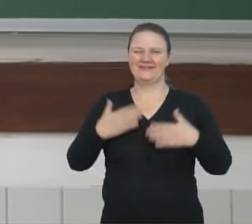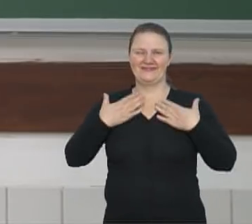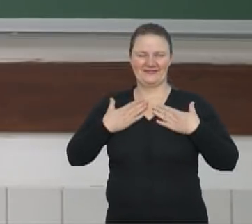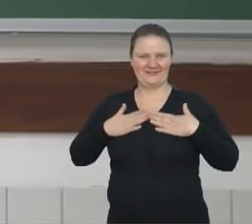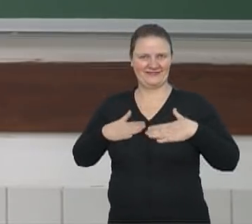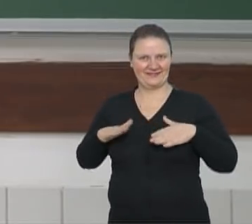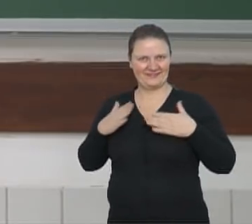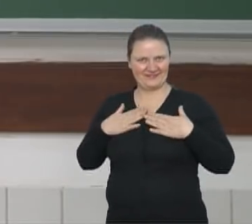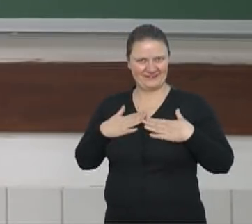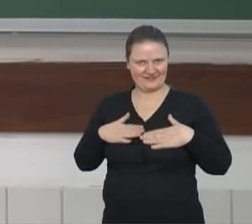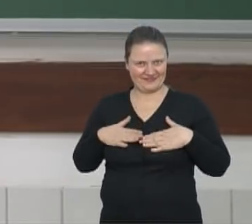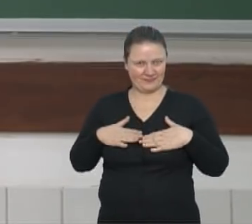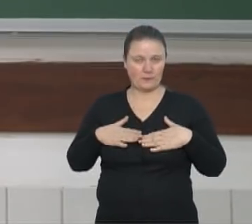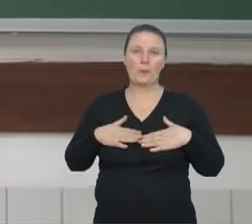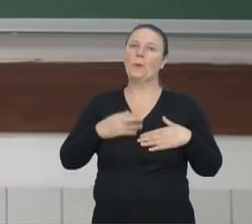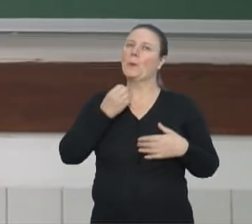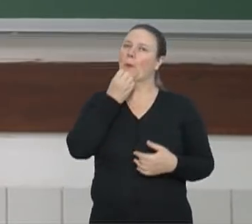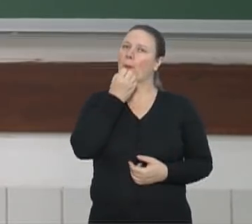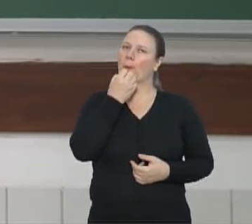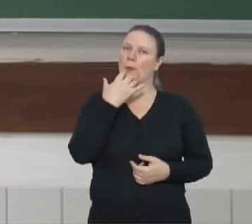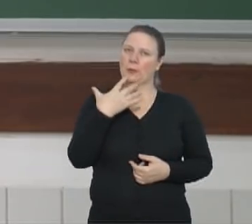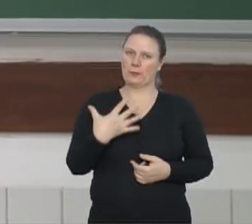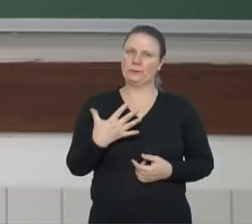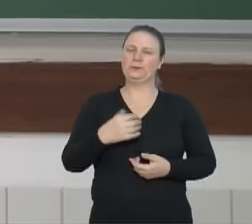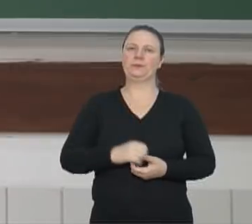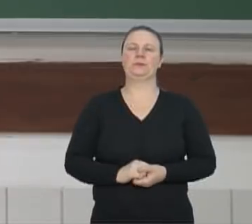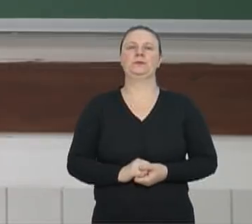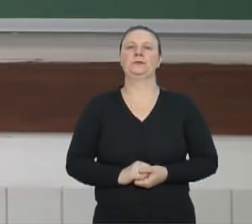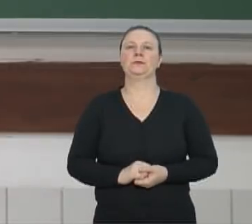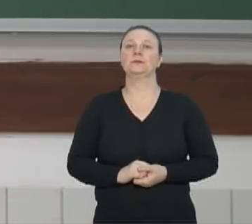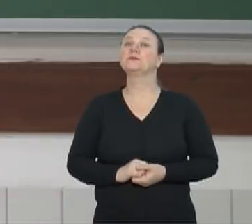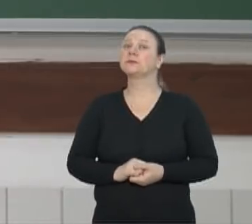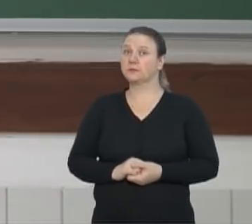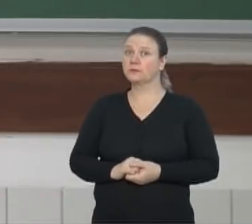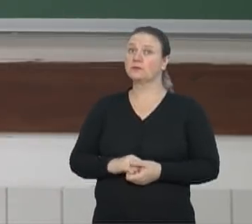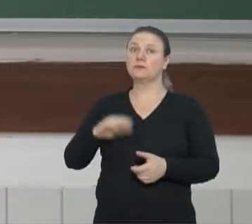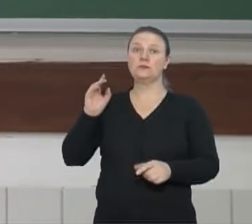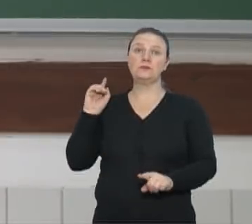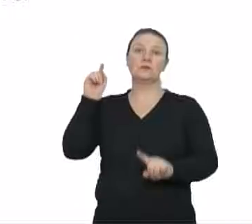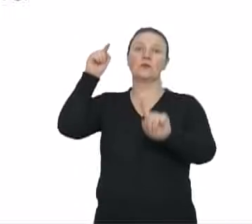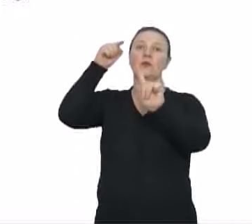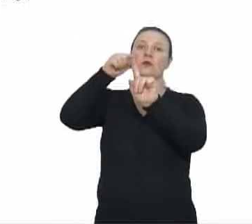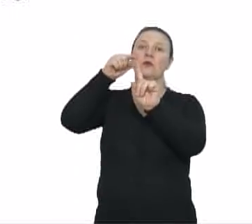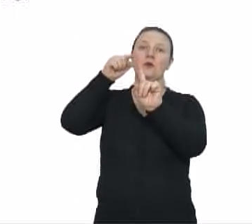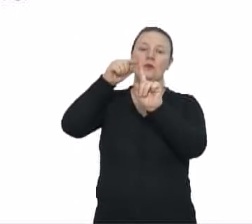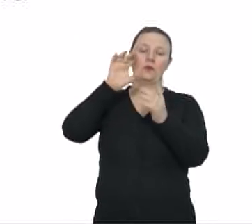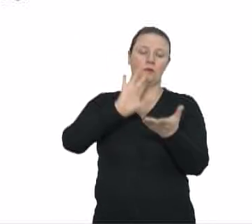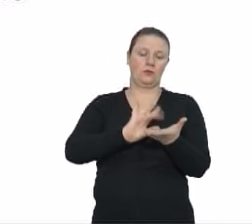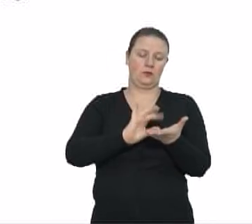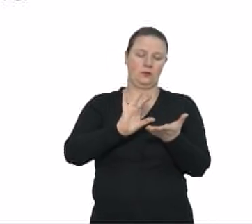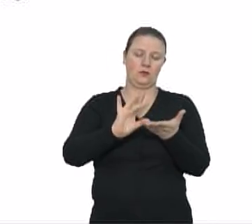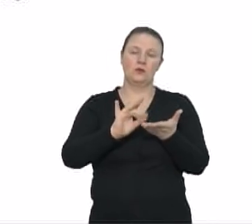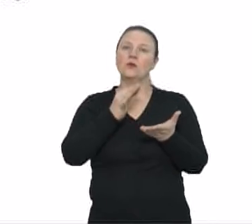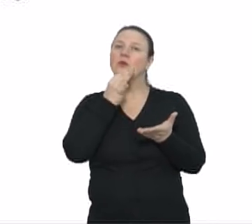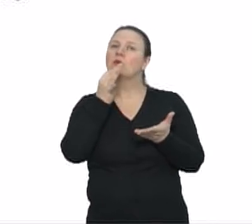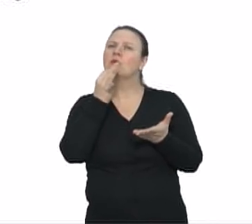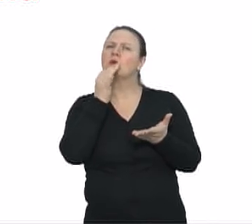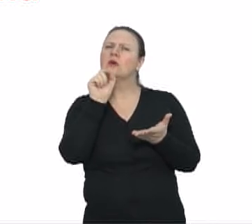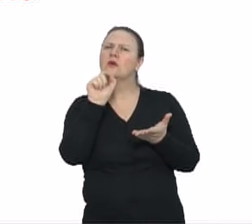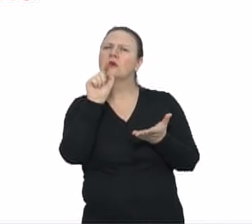Tranquilinhos, pessoal? Muito bem, né? Então lá, o objetivo do artigo de opinião